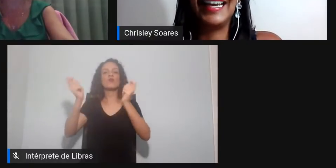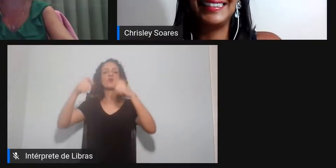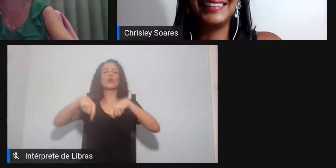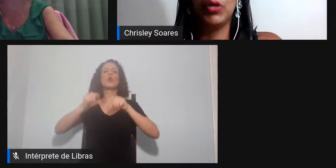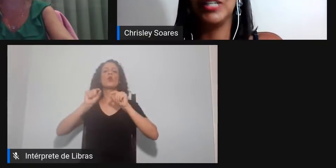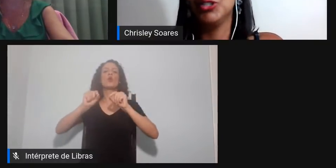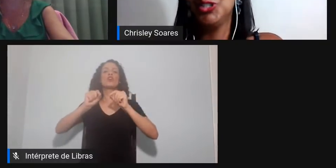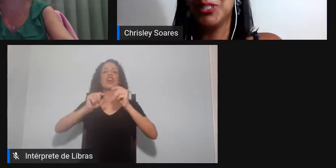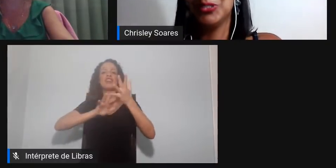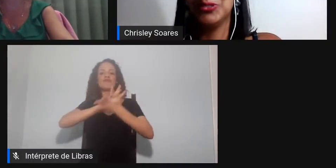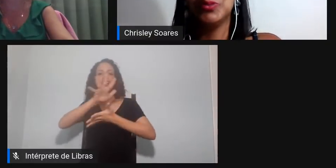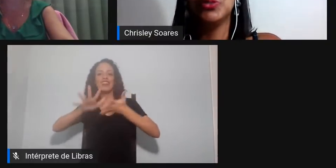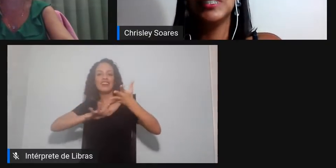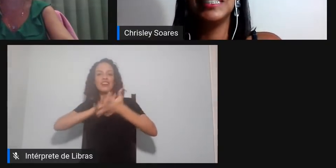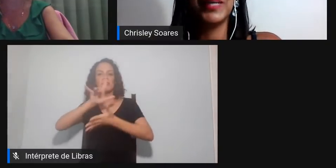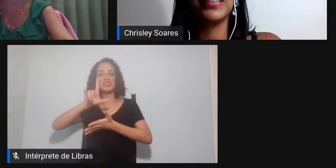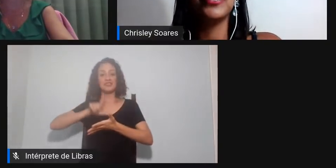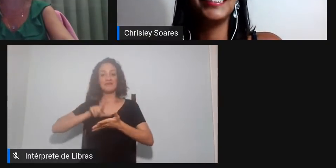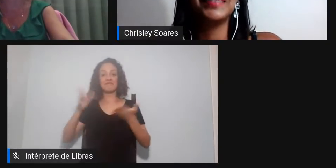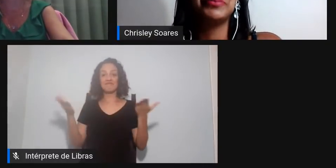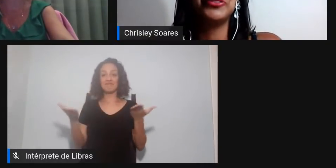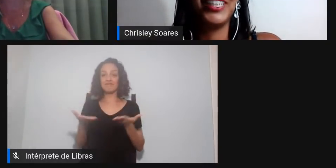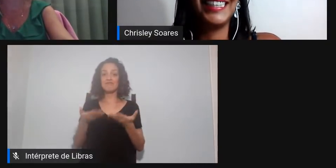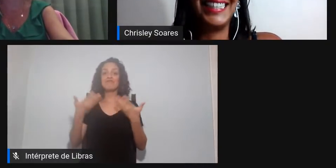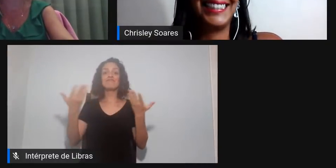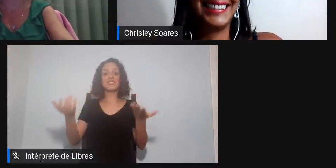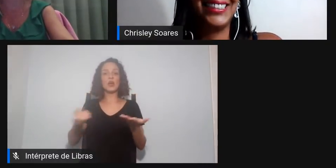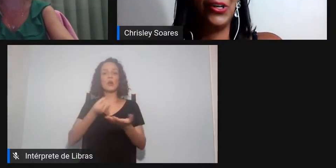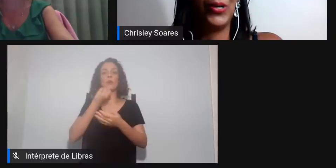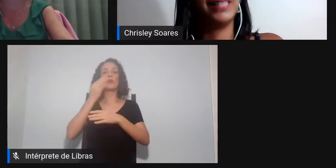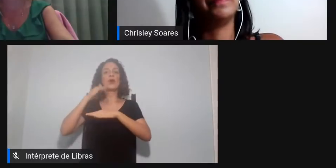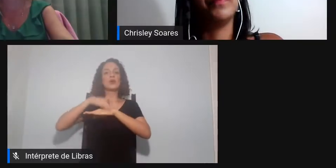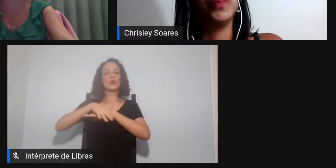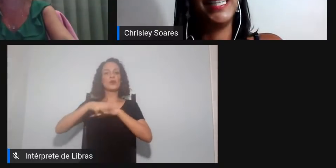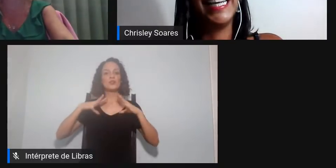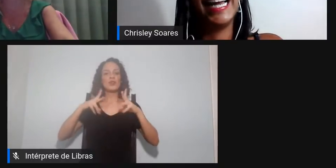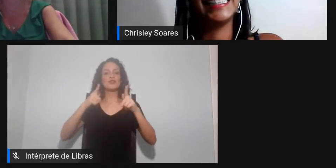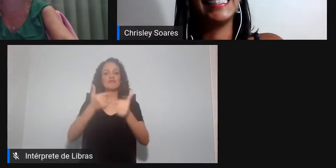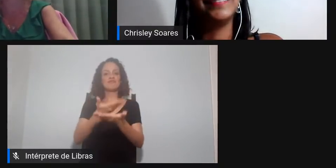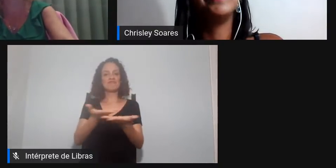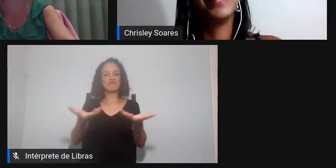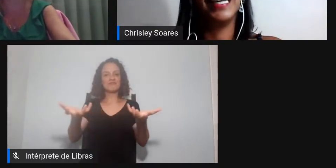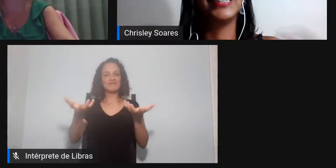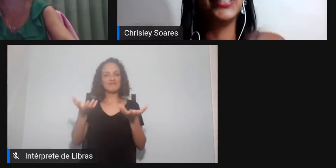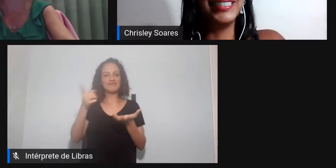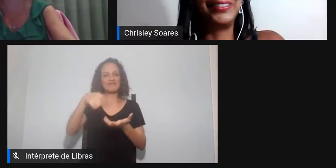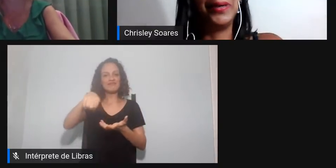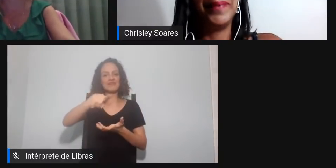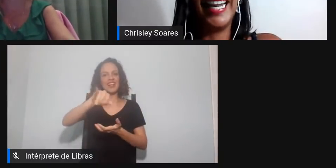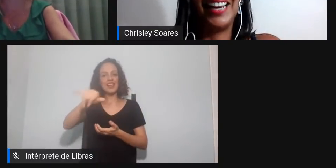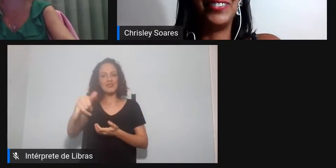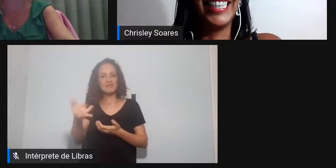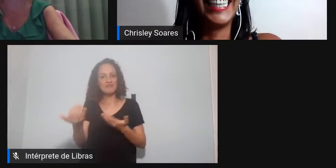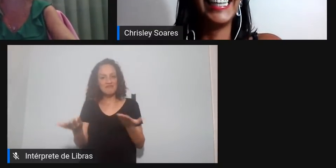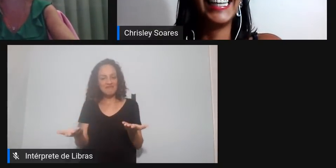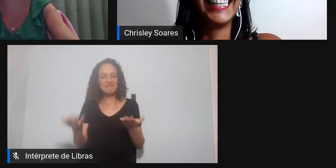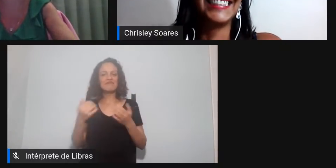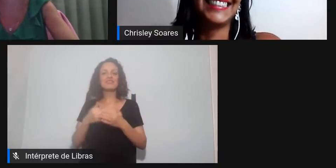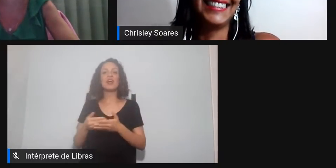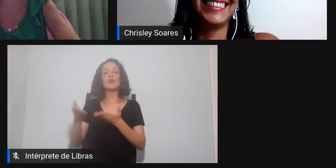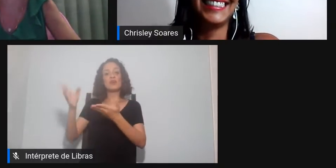linguagem de sinais. Boa noite para todo mundo e espero que vocês aproveitem. Doca, obrigada. É toda sua